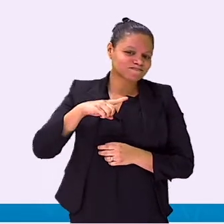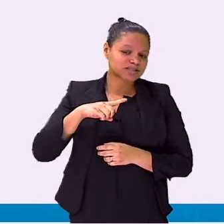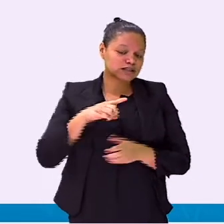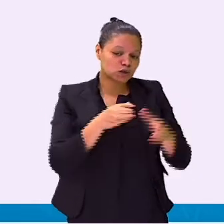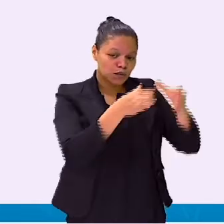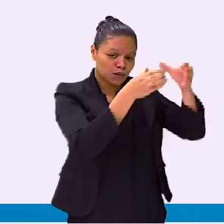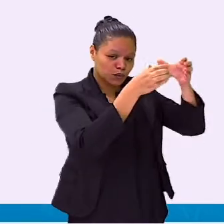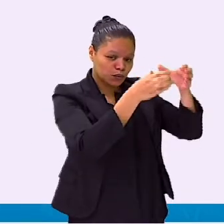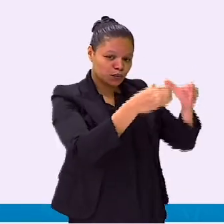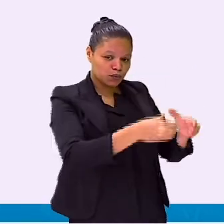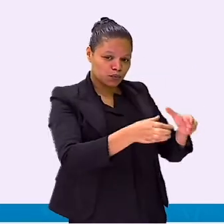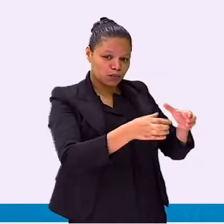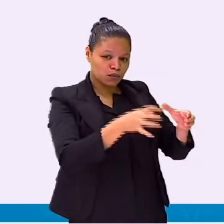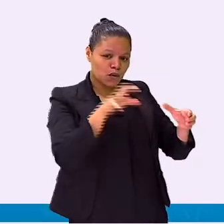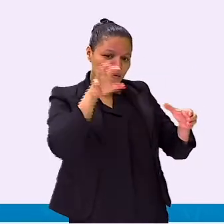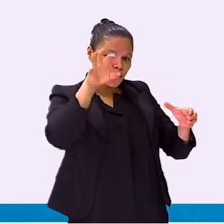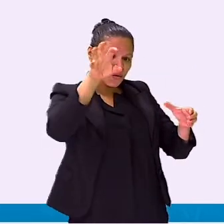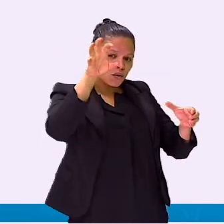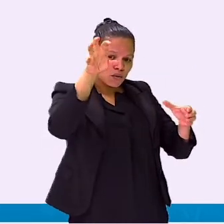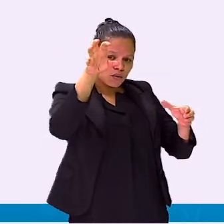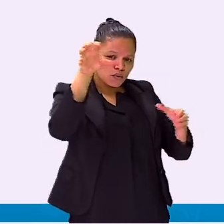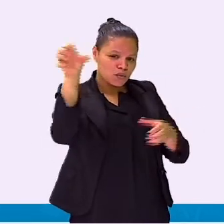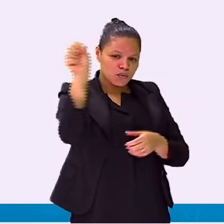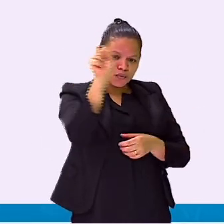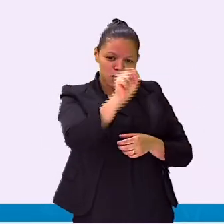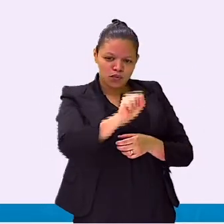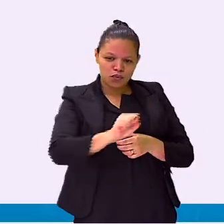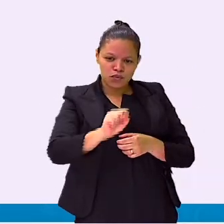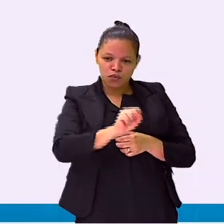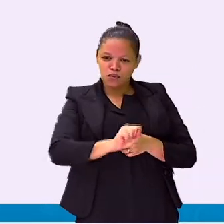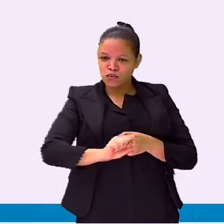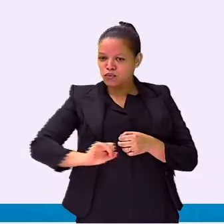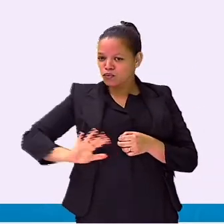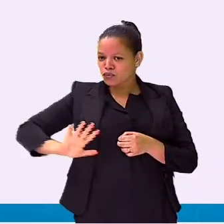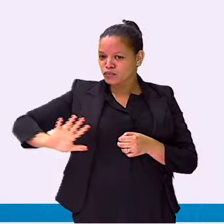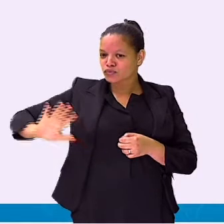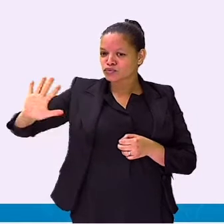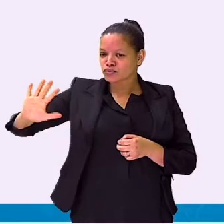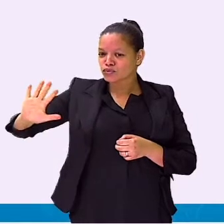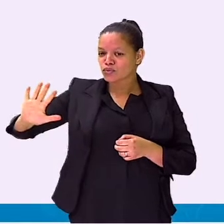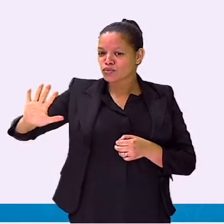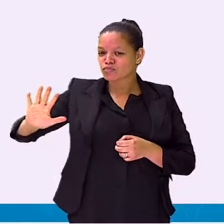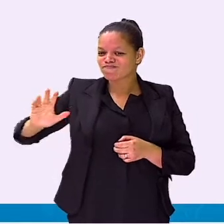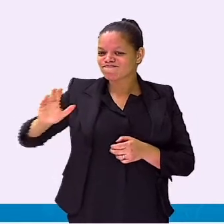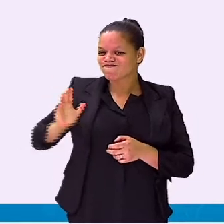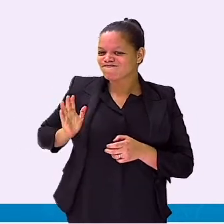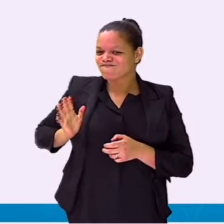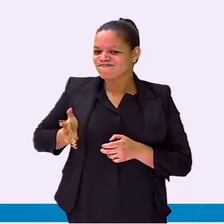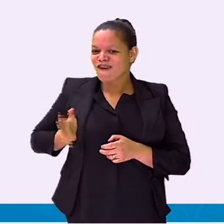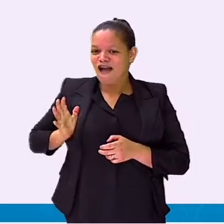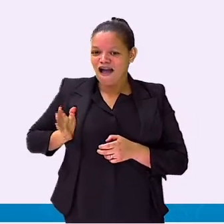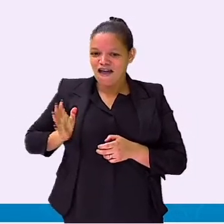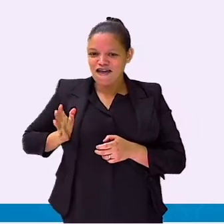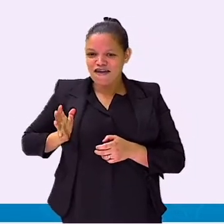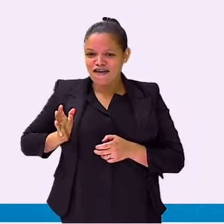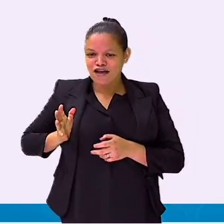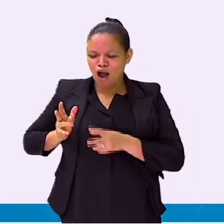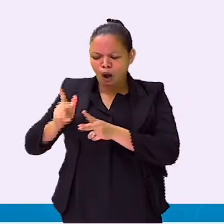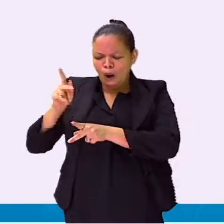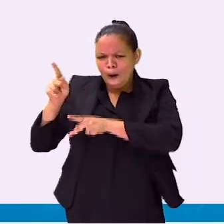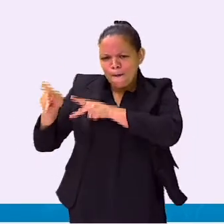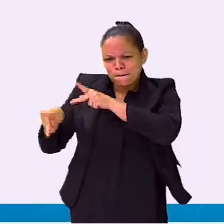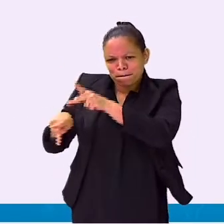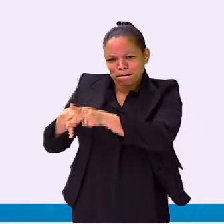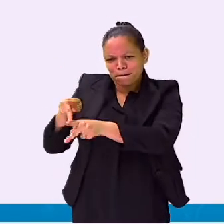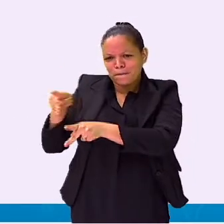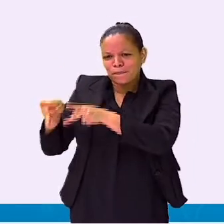região sudeste, a mais rica e mais populosa do país. Dessa maneira, Minas está entre